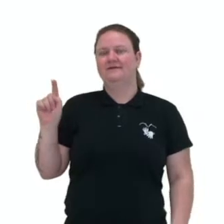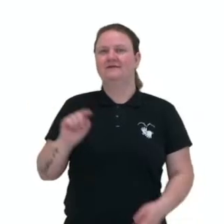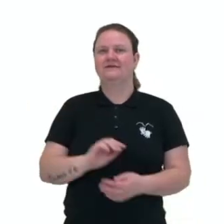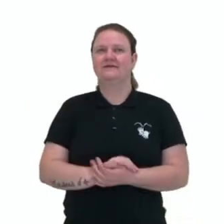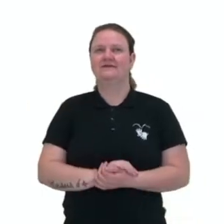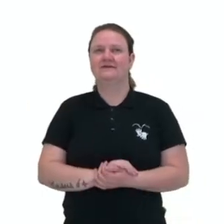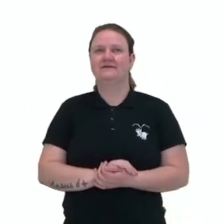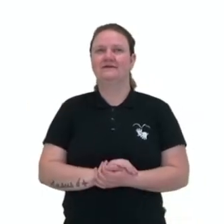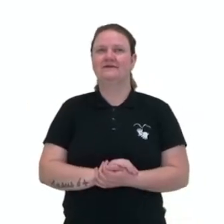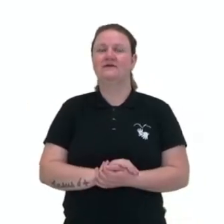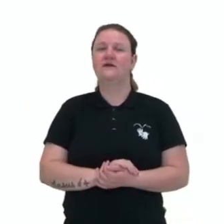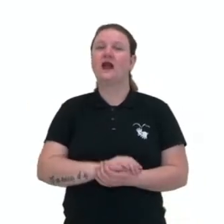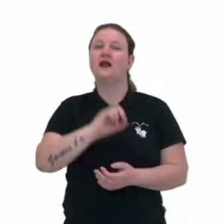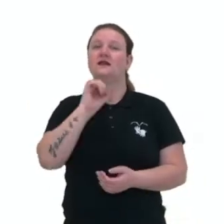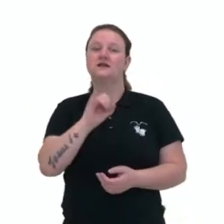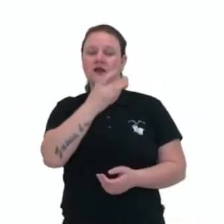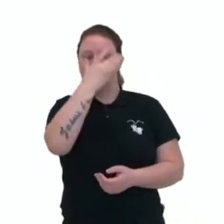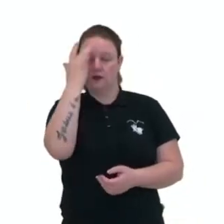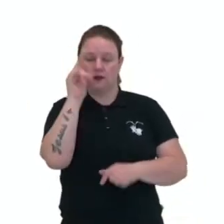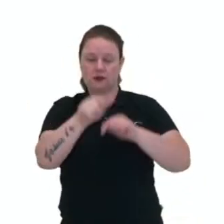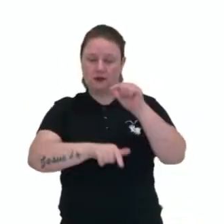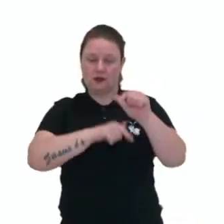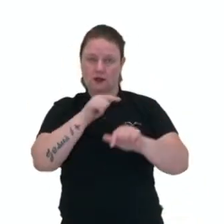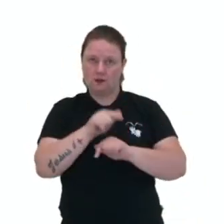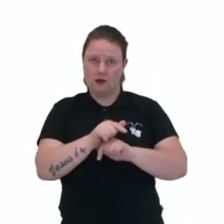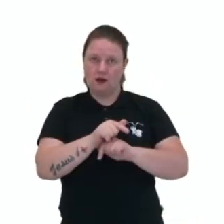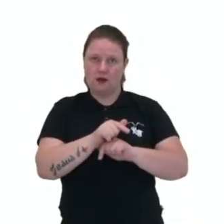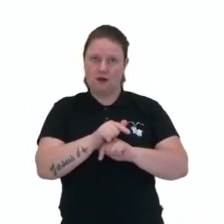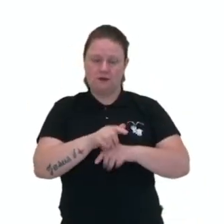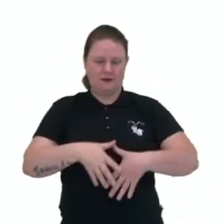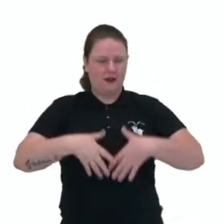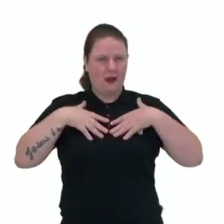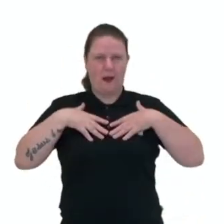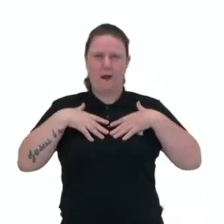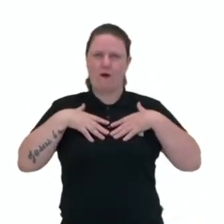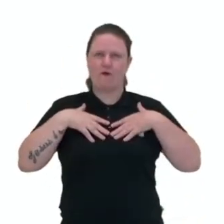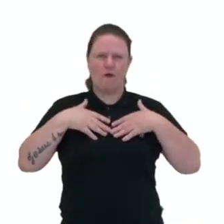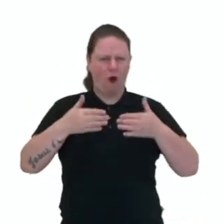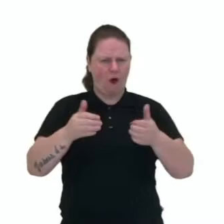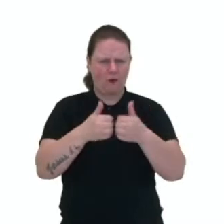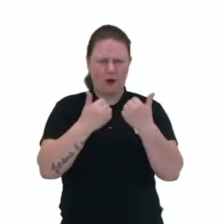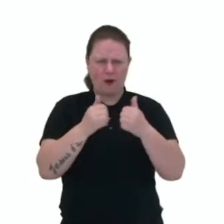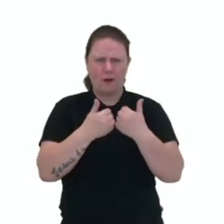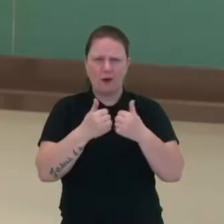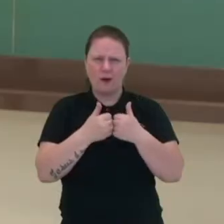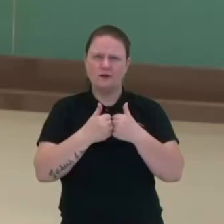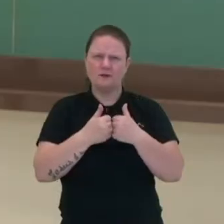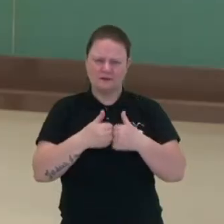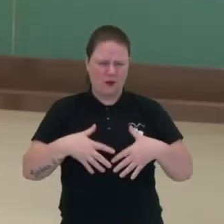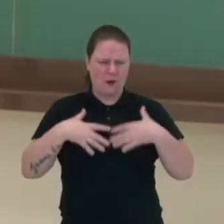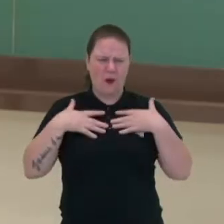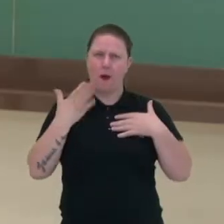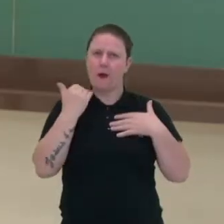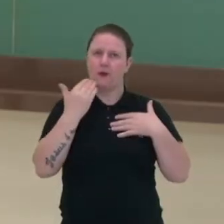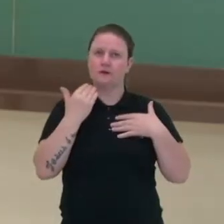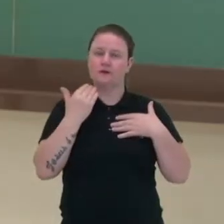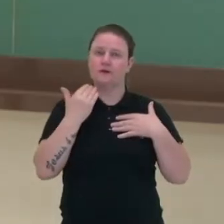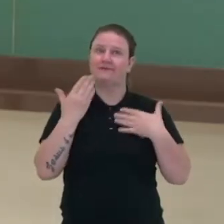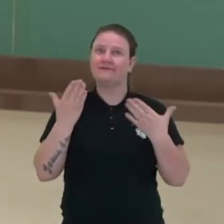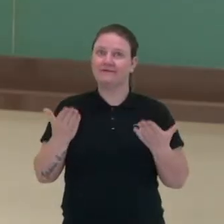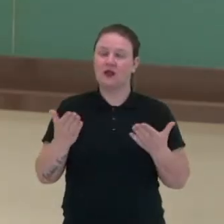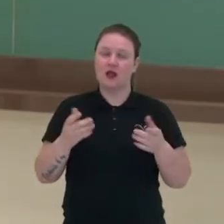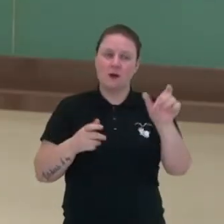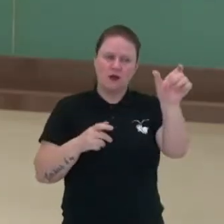de ninguém, mas quem come e não trabalha está comendo o pão de alguém. Então, aqui, o que ele está querendo dizer, pessoal?